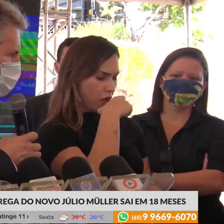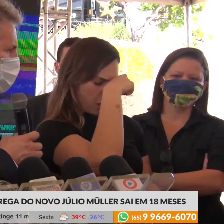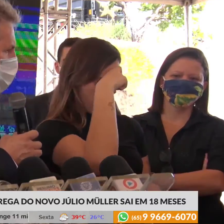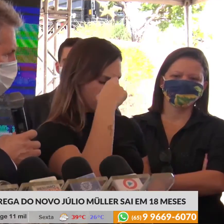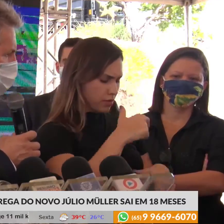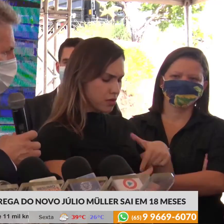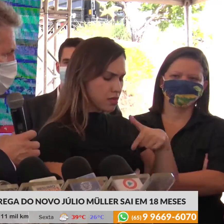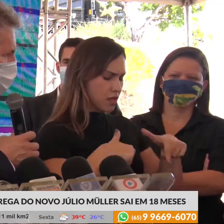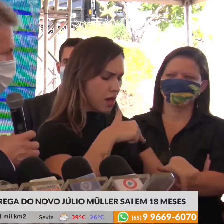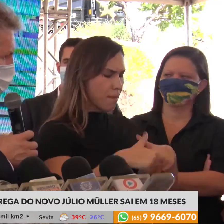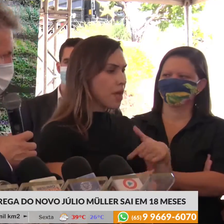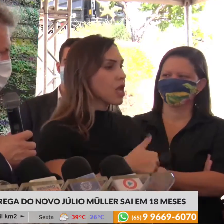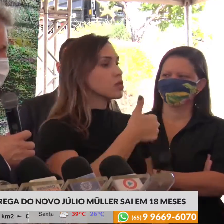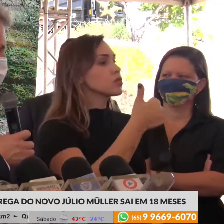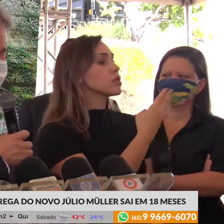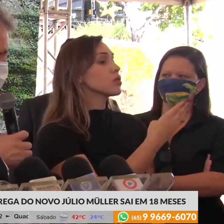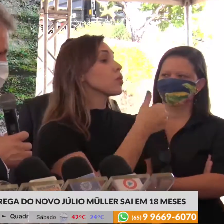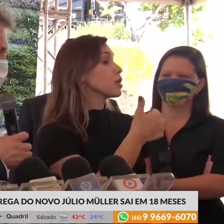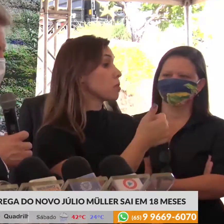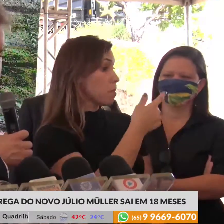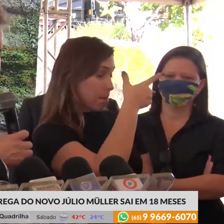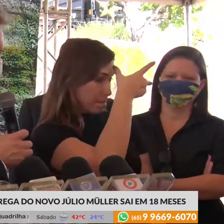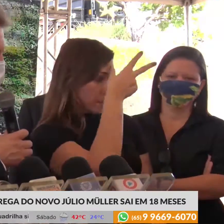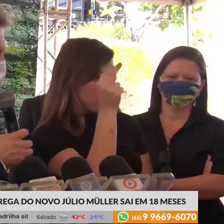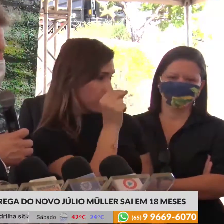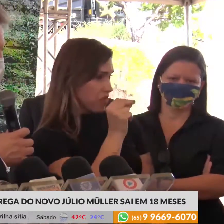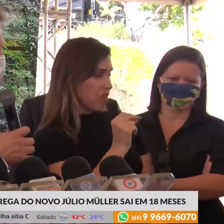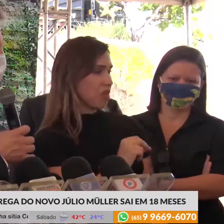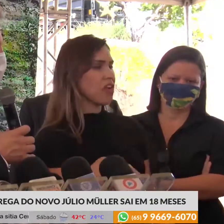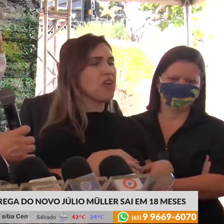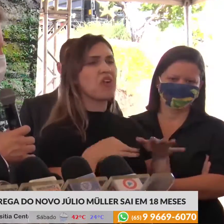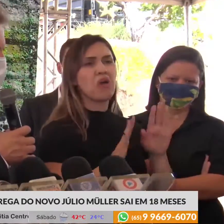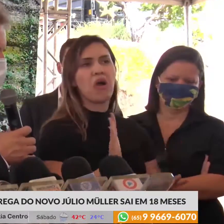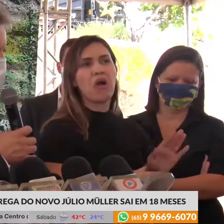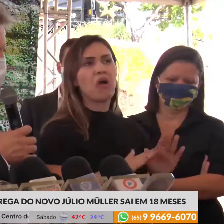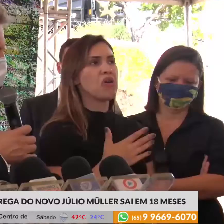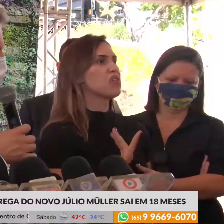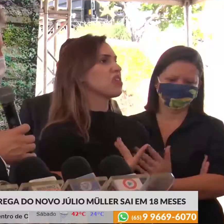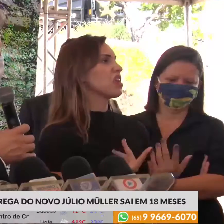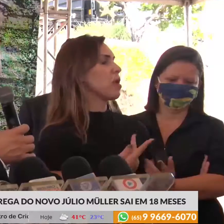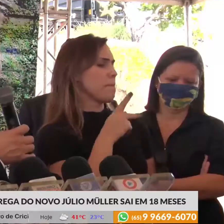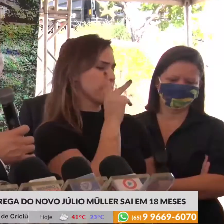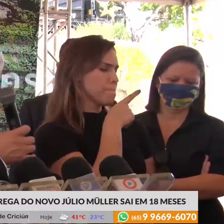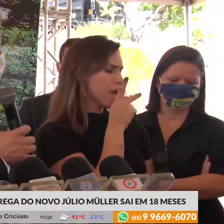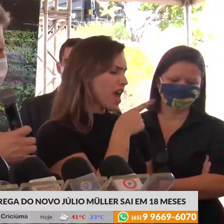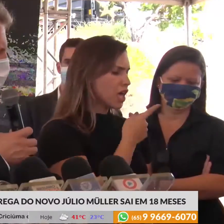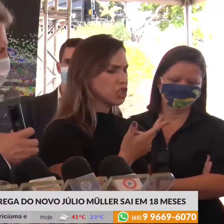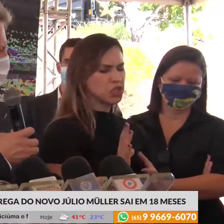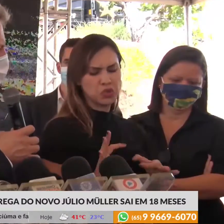com 141 prefeitos de Mato Grosso, seja ele de qualquer partido, seja ele